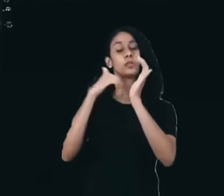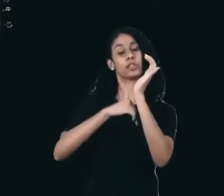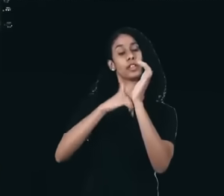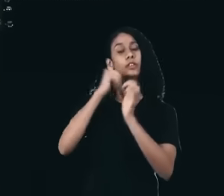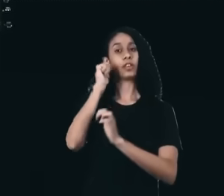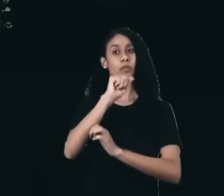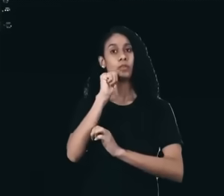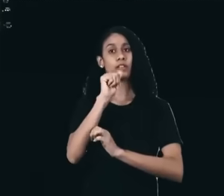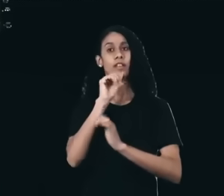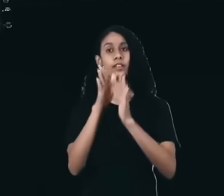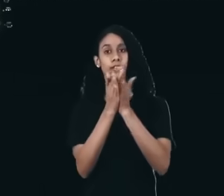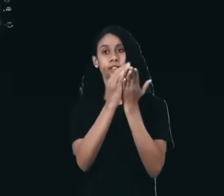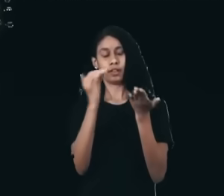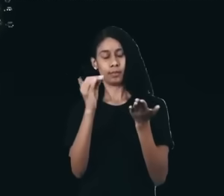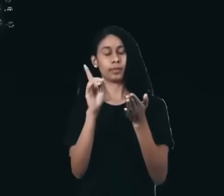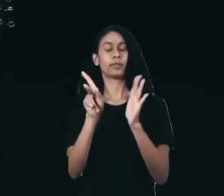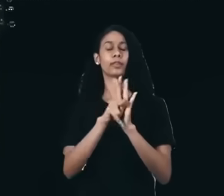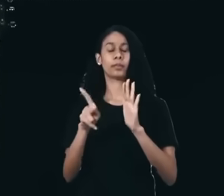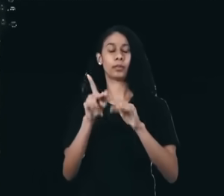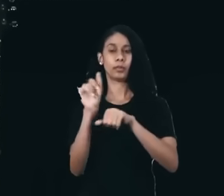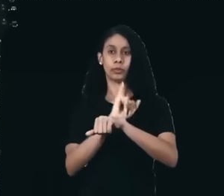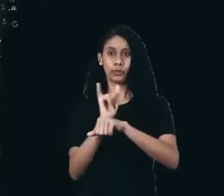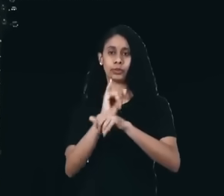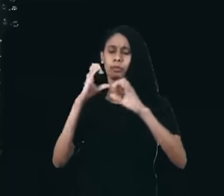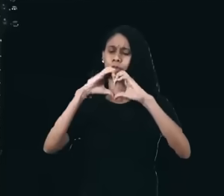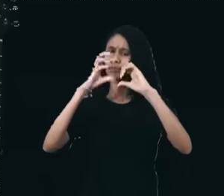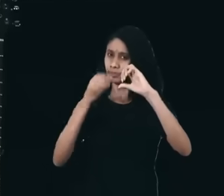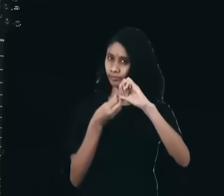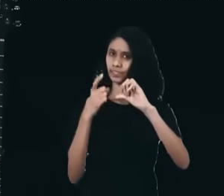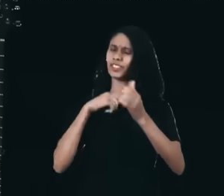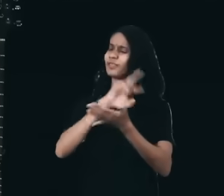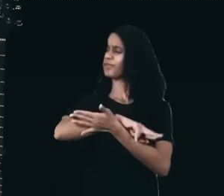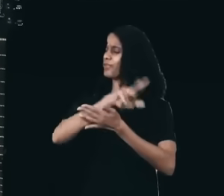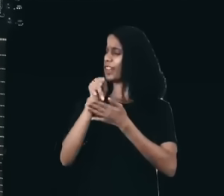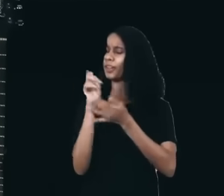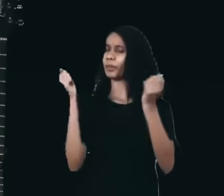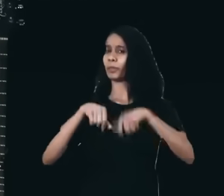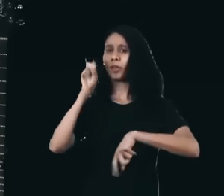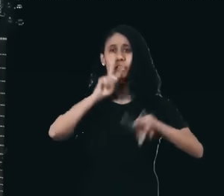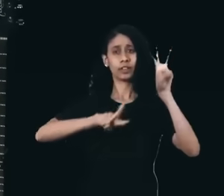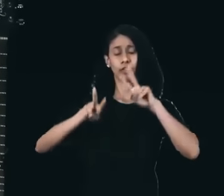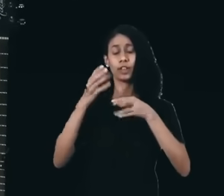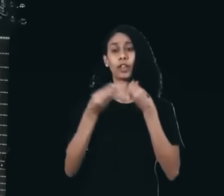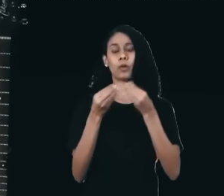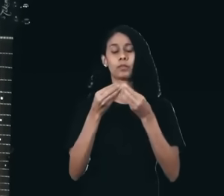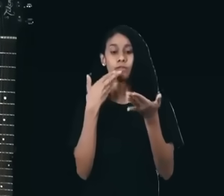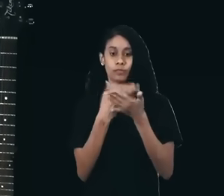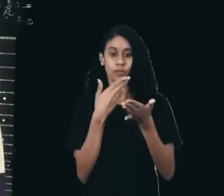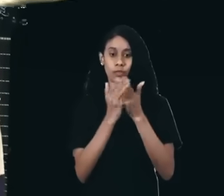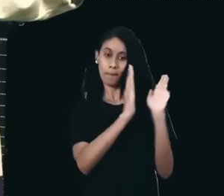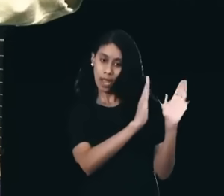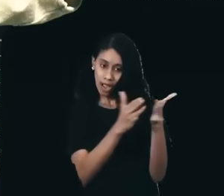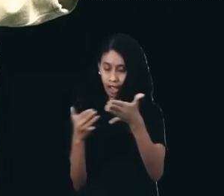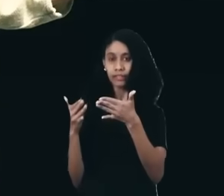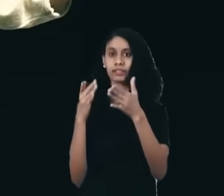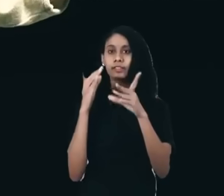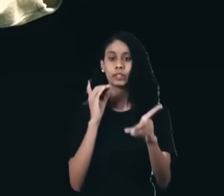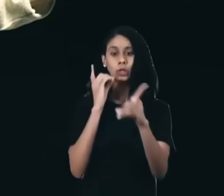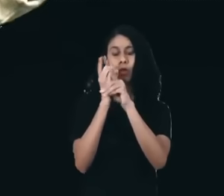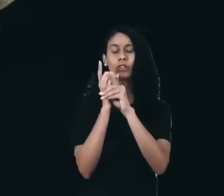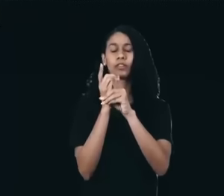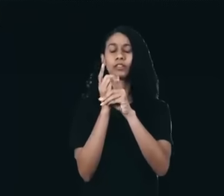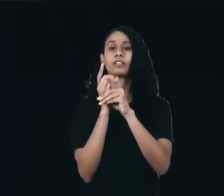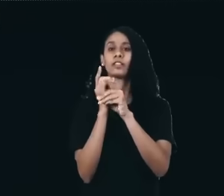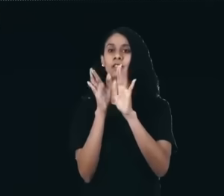Bíblia, no canal do YouTube da Igreja do Amor. Lá tem várias para você assistir. É como que um estudo, é como que um descobrir da Palavra de